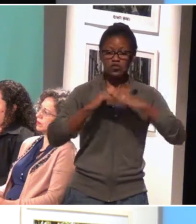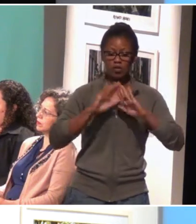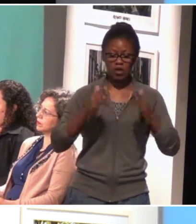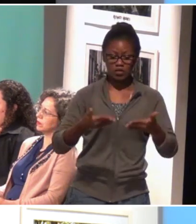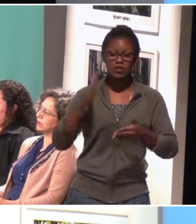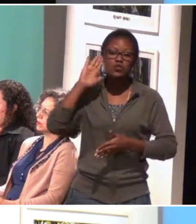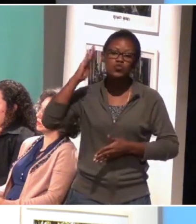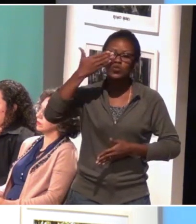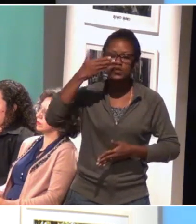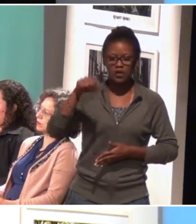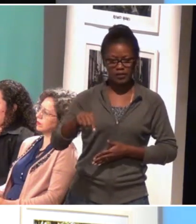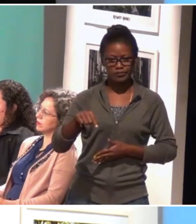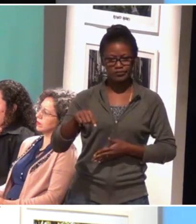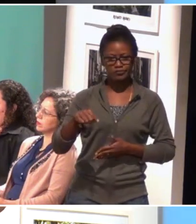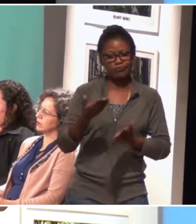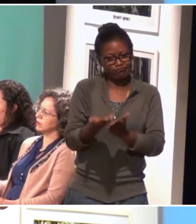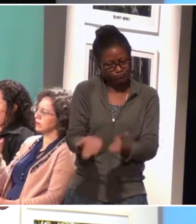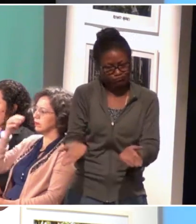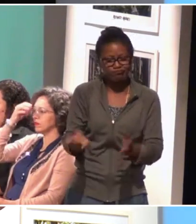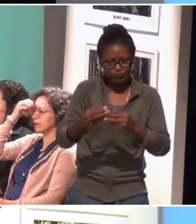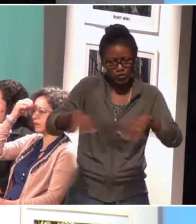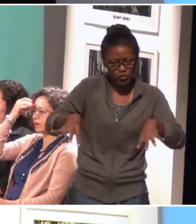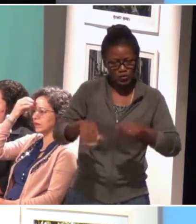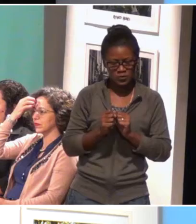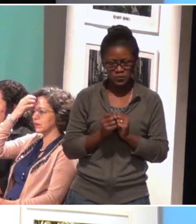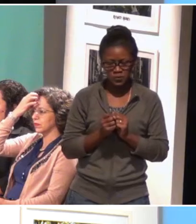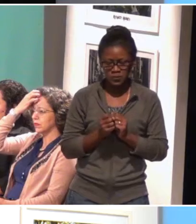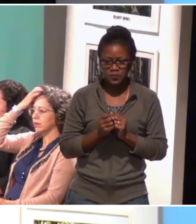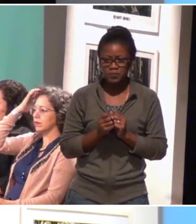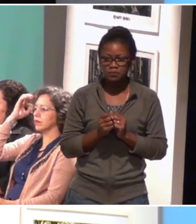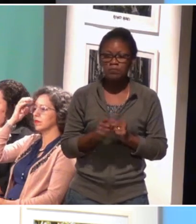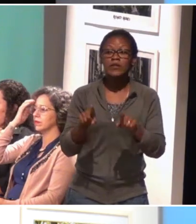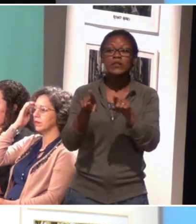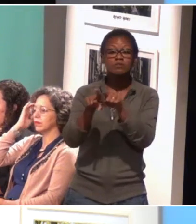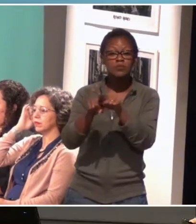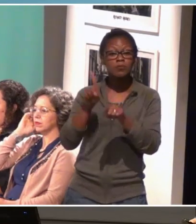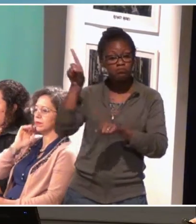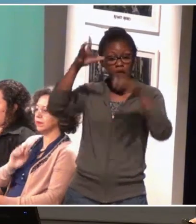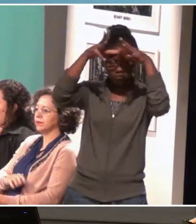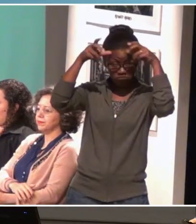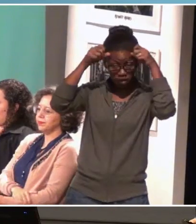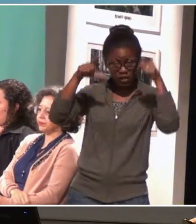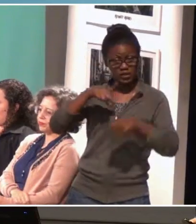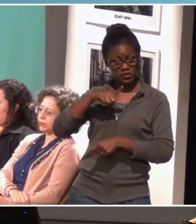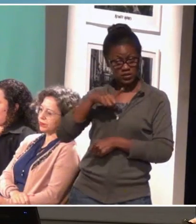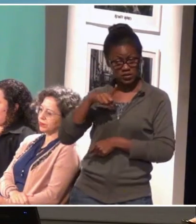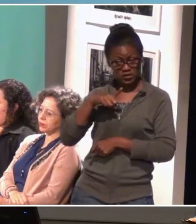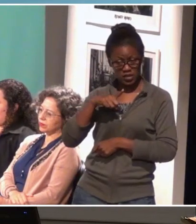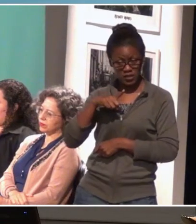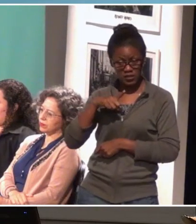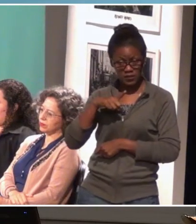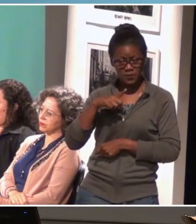Então, estamos com essa defasagem. E é uma observação também que nós temos lá no Acre o CAIS da